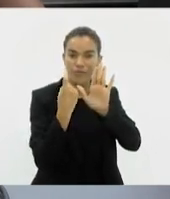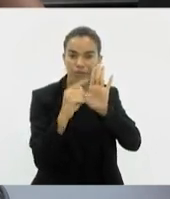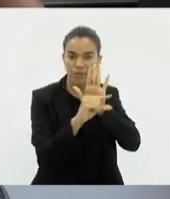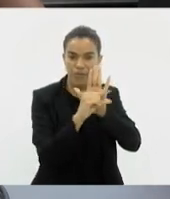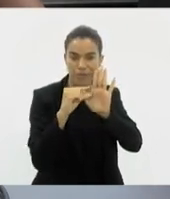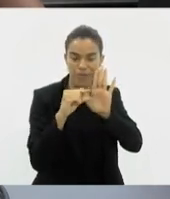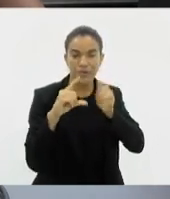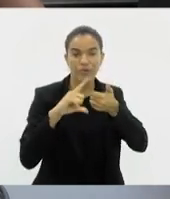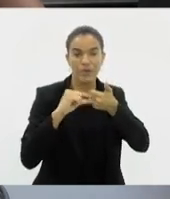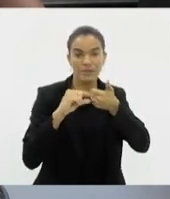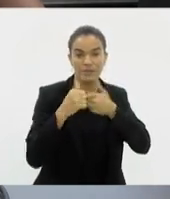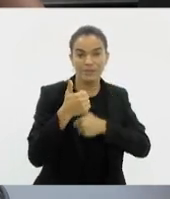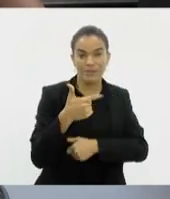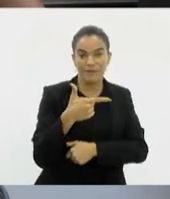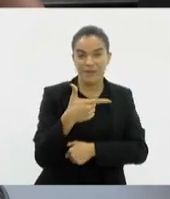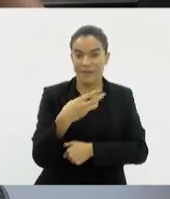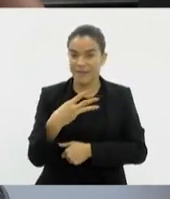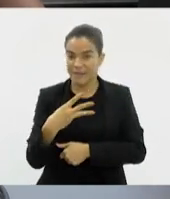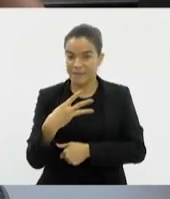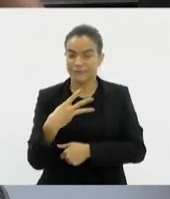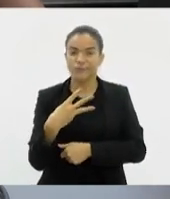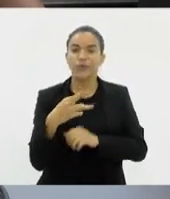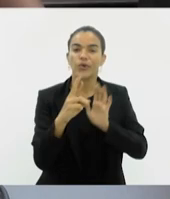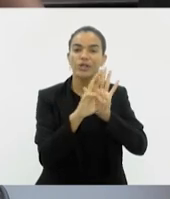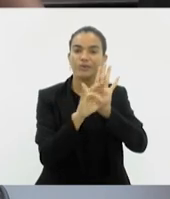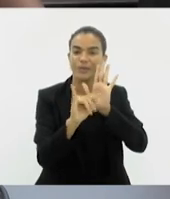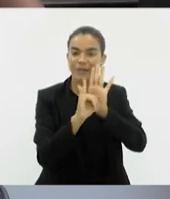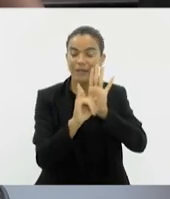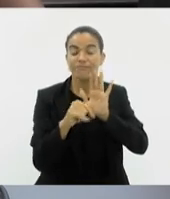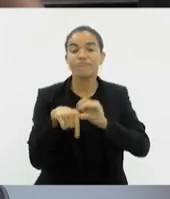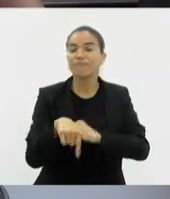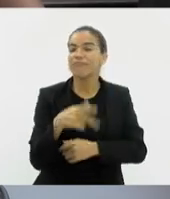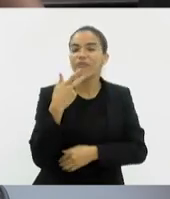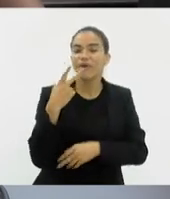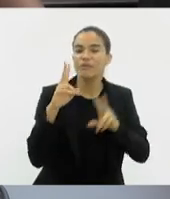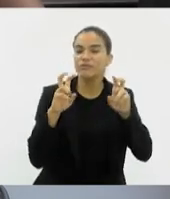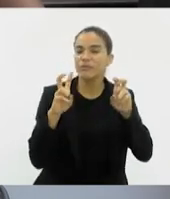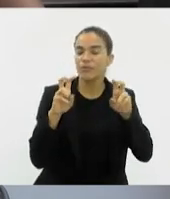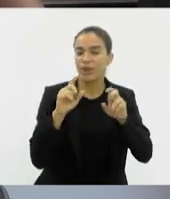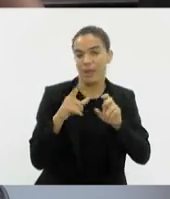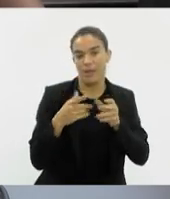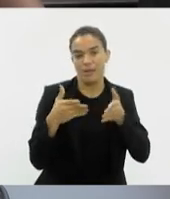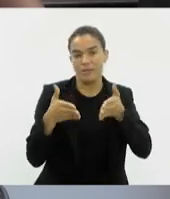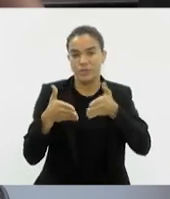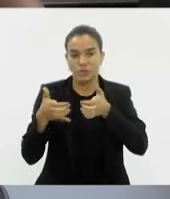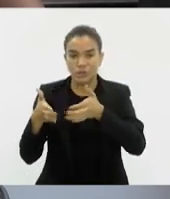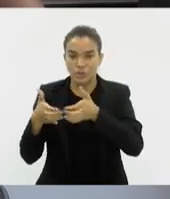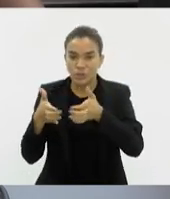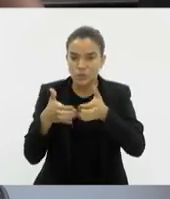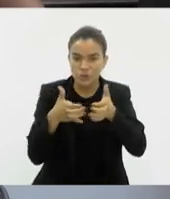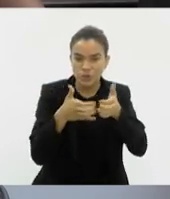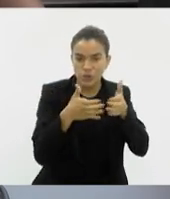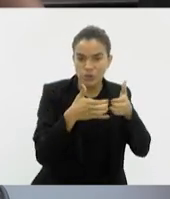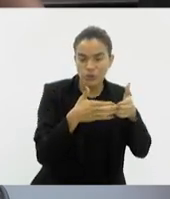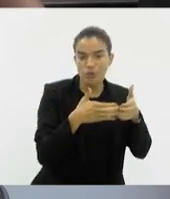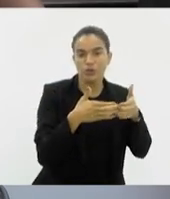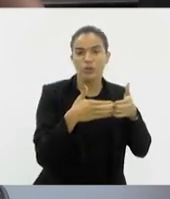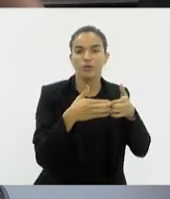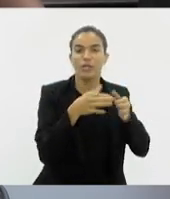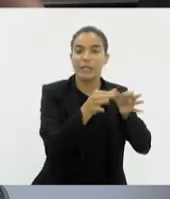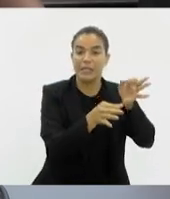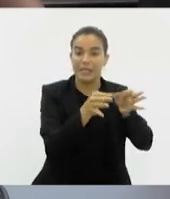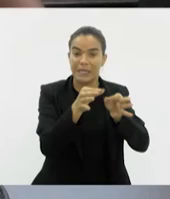parágrafo único do artigo 123 do Regimento Interno, ele diz que as solicitações de